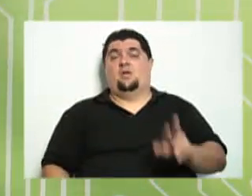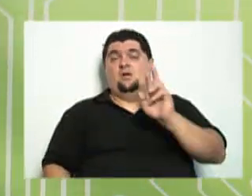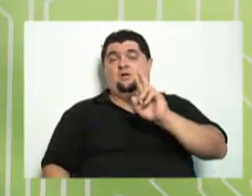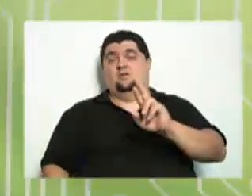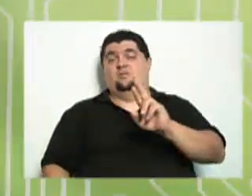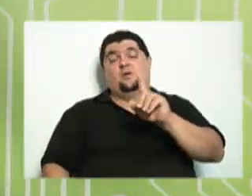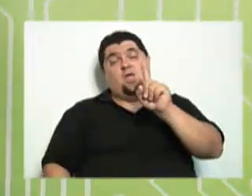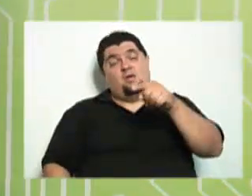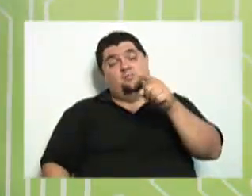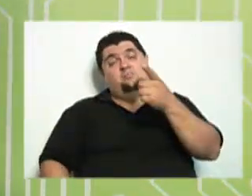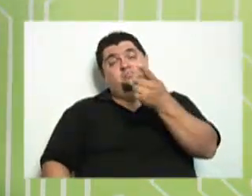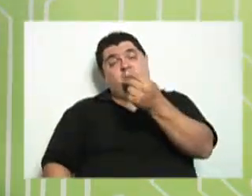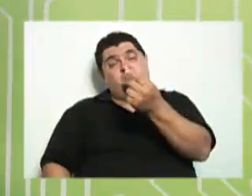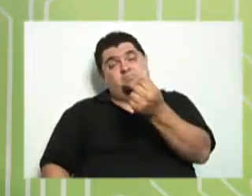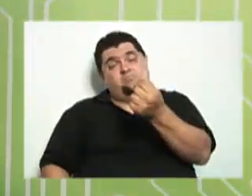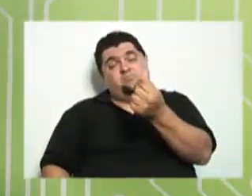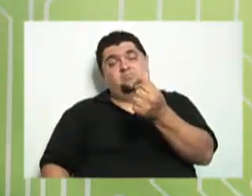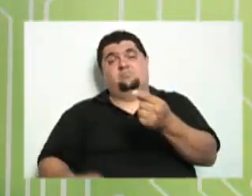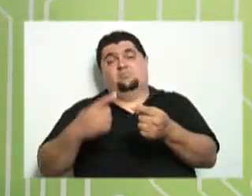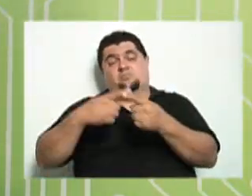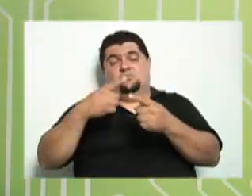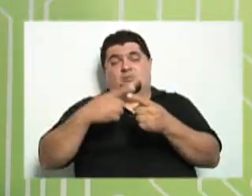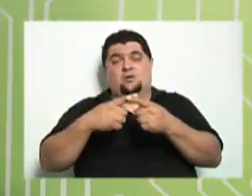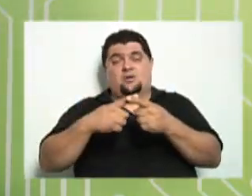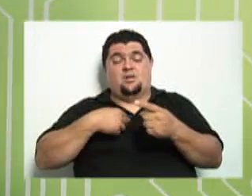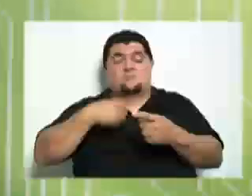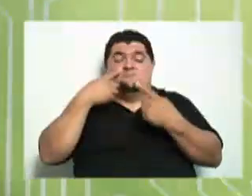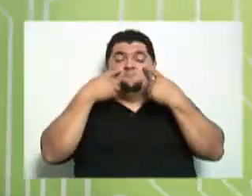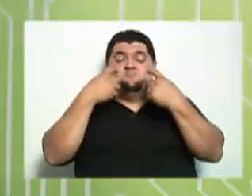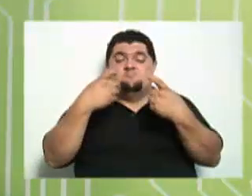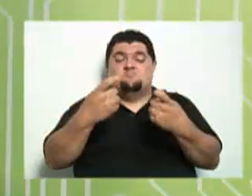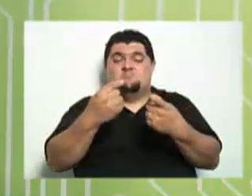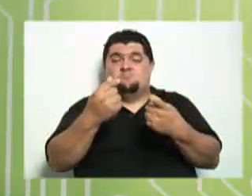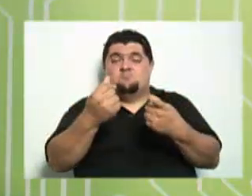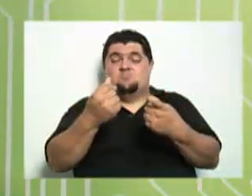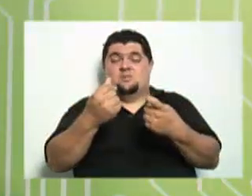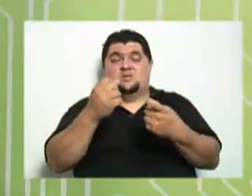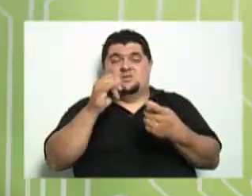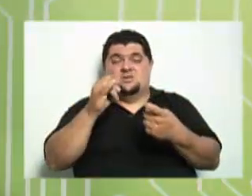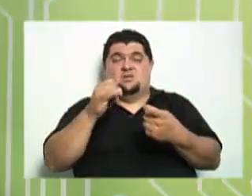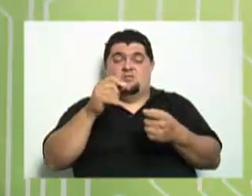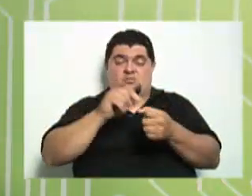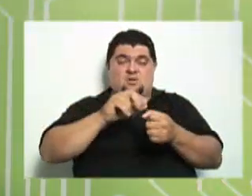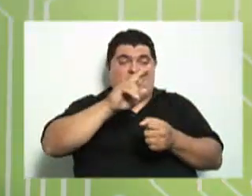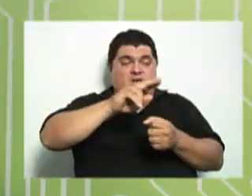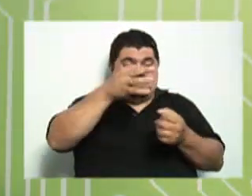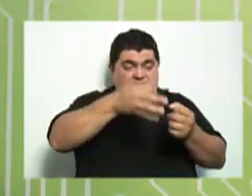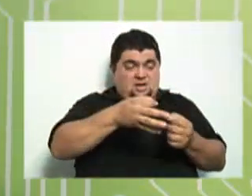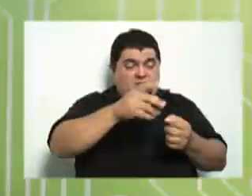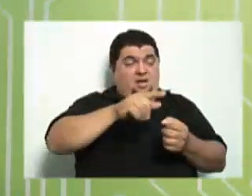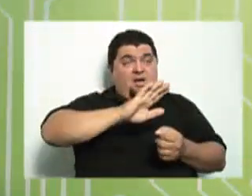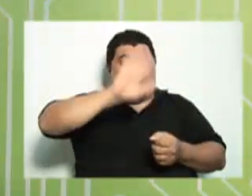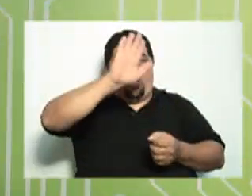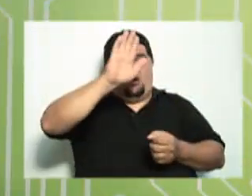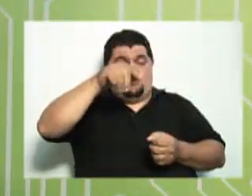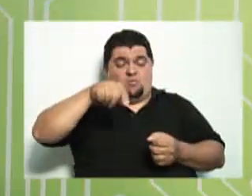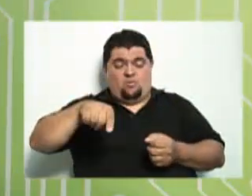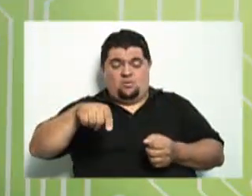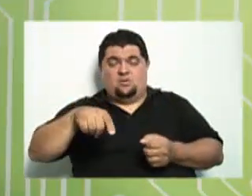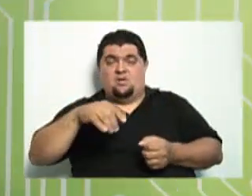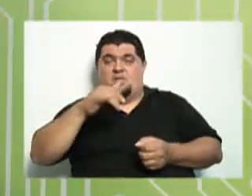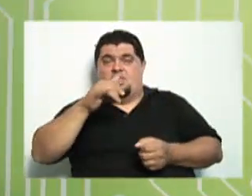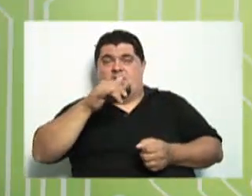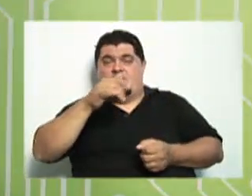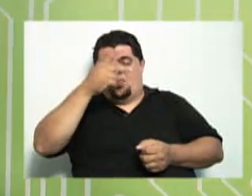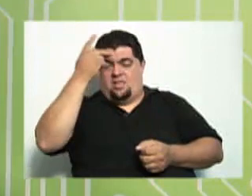interesses econômicos. A gente sempre busca fazer o que é economicamente mais fácil. É por isso que muitas vezes quem mora perto de um rio